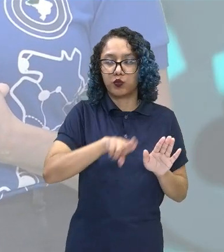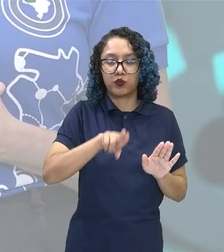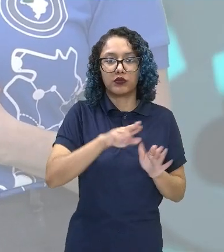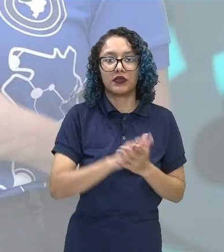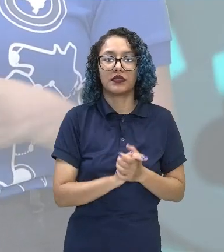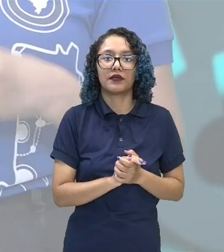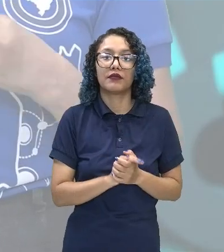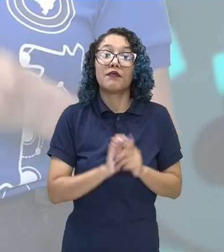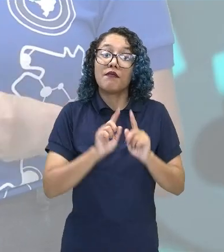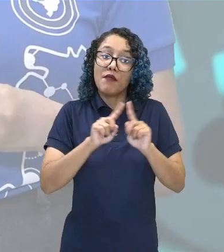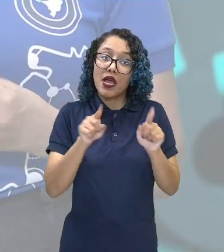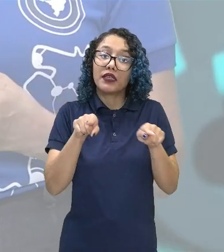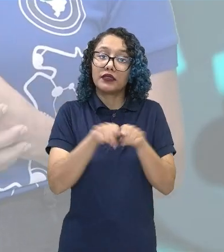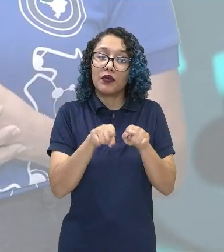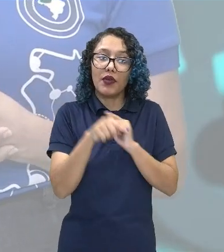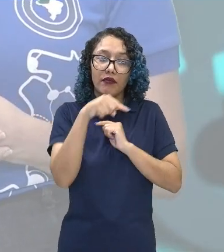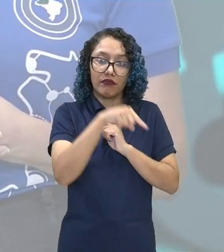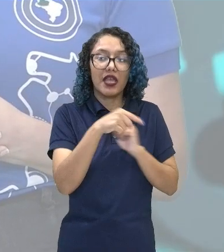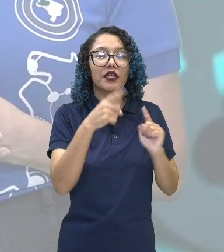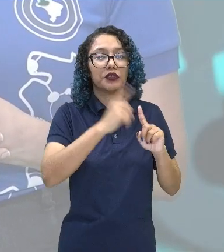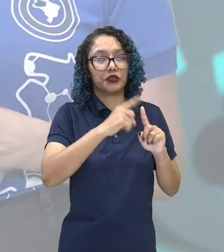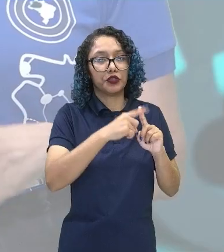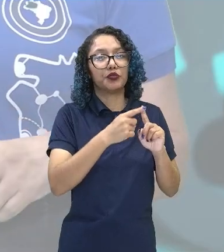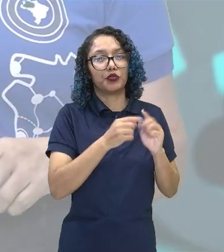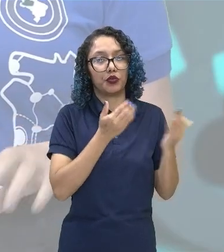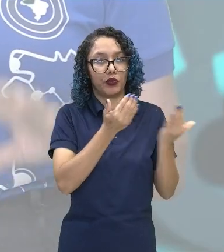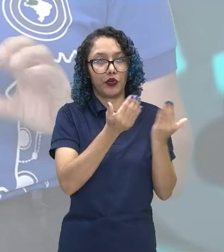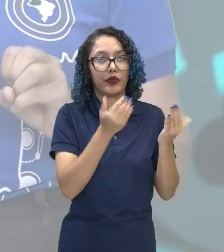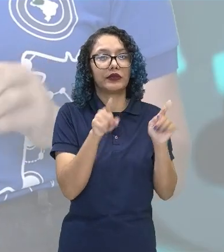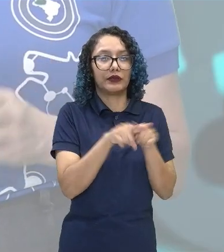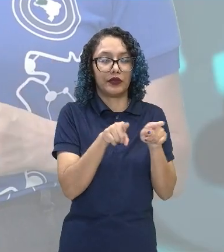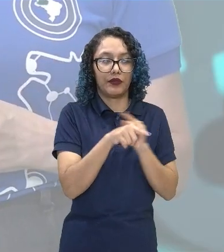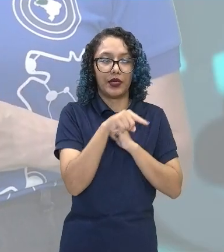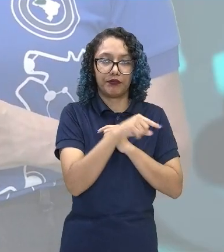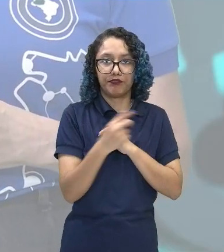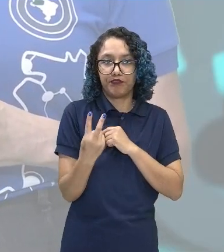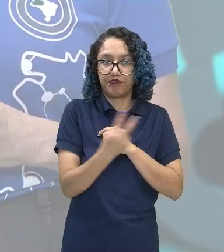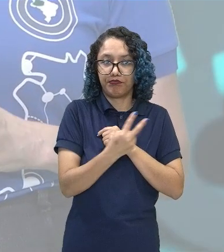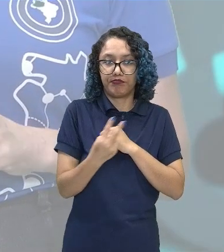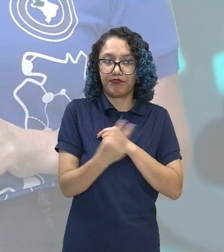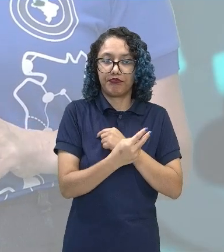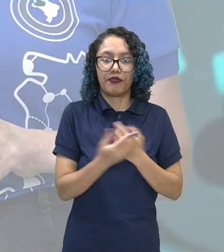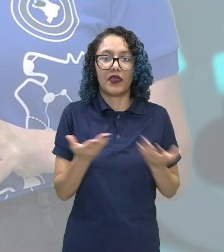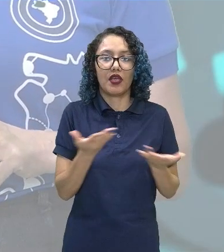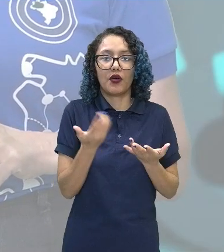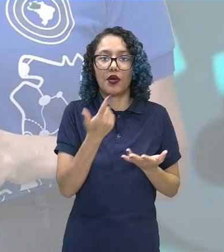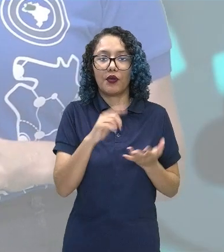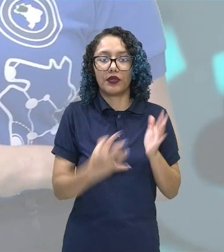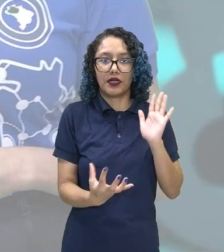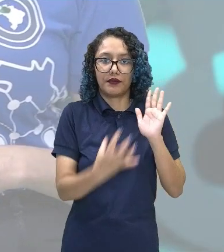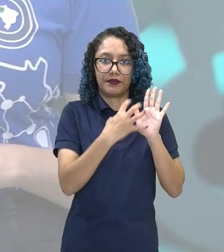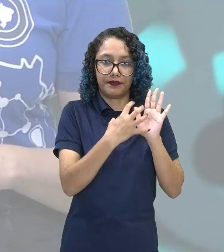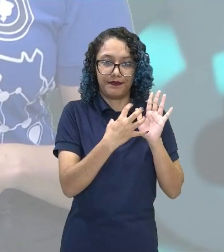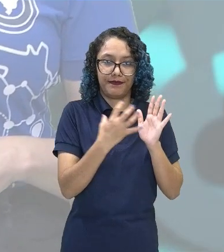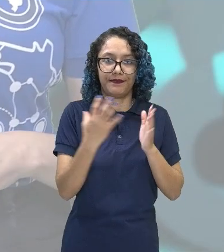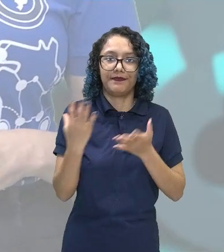ser também uma comparação. Temos a hipérbole.